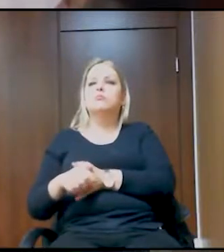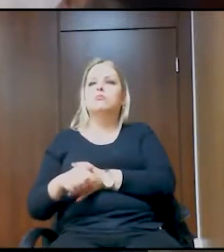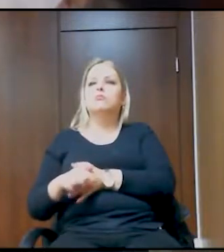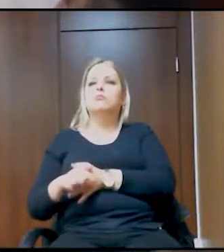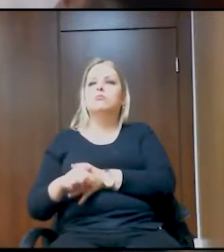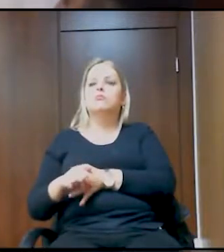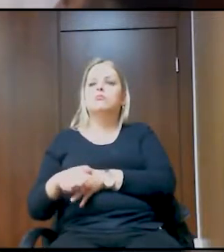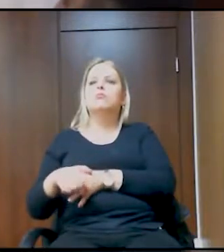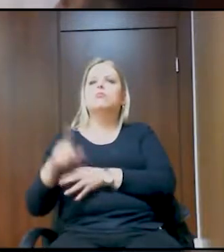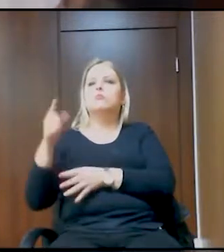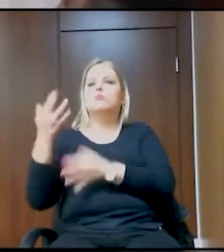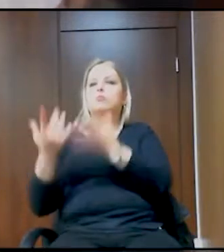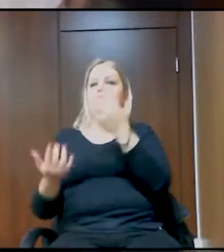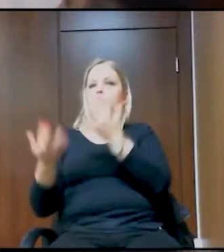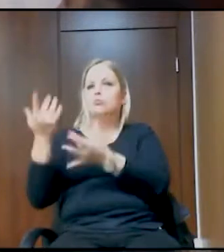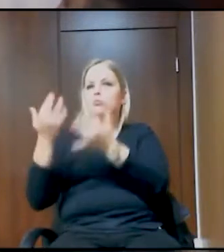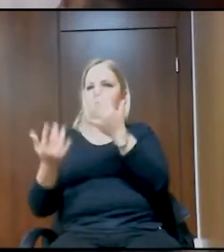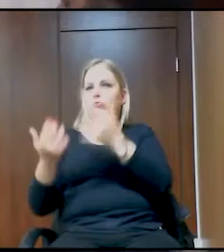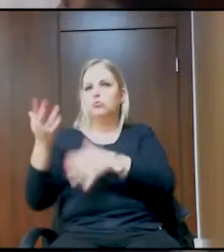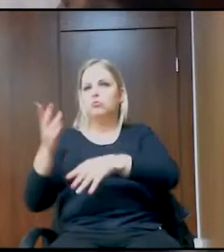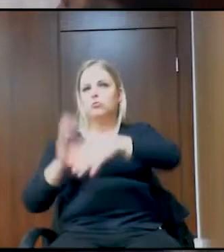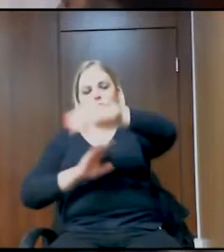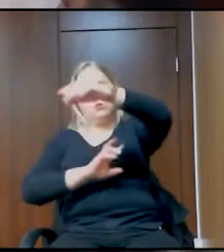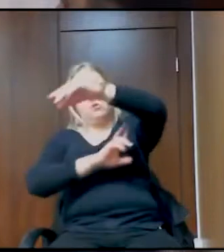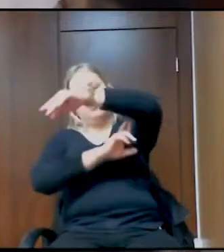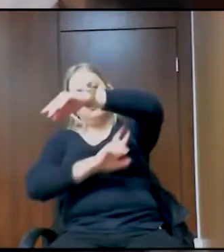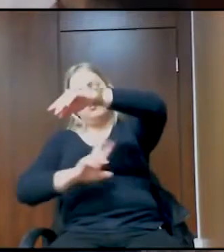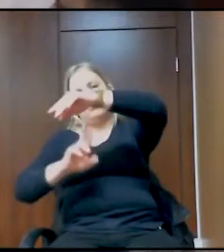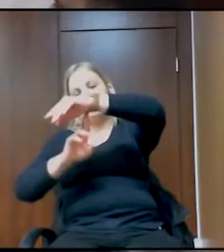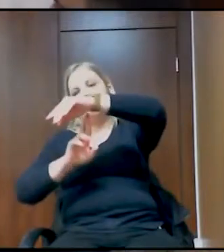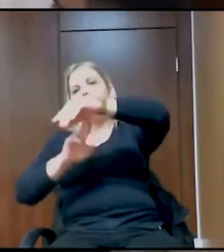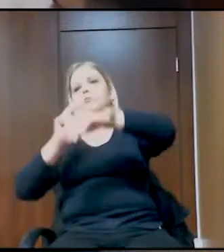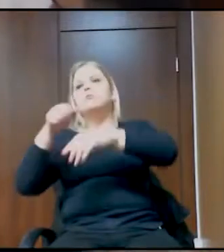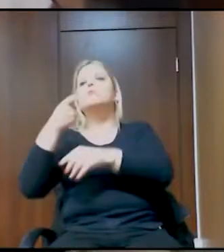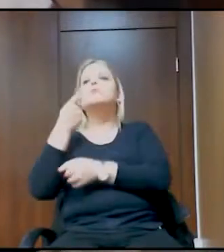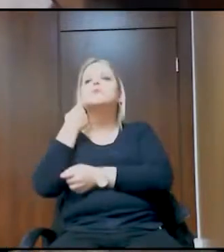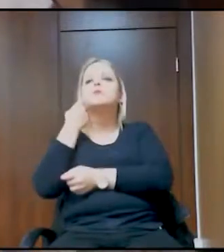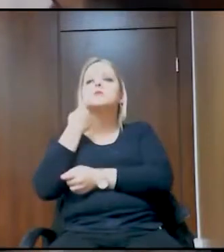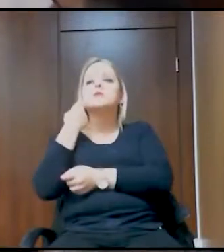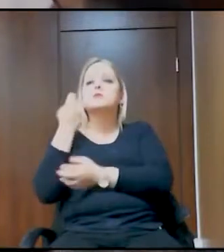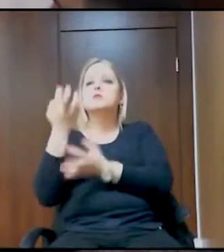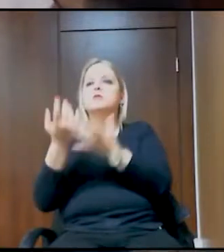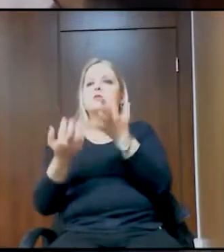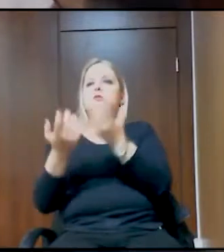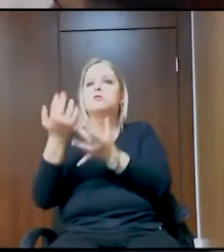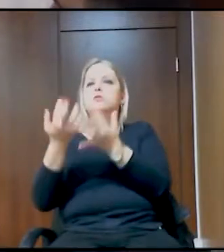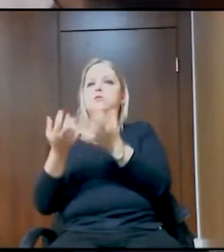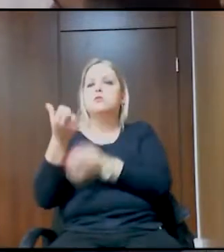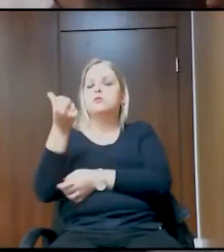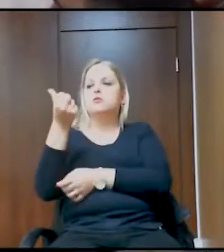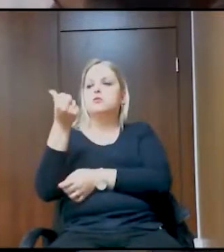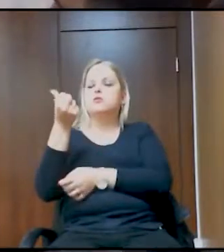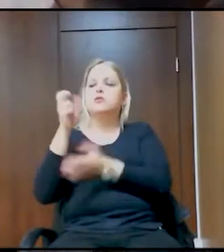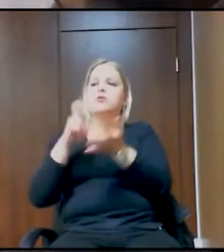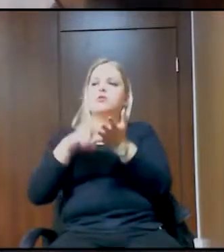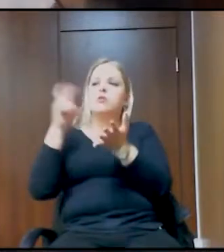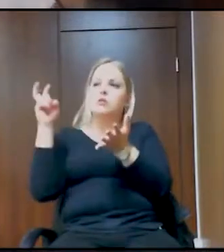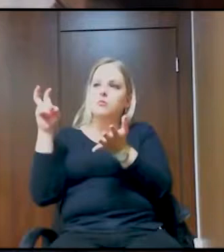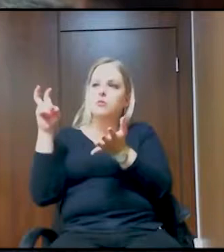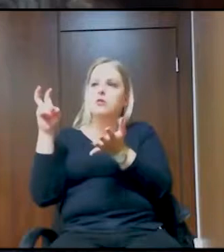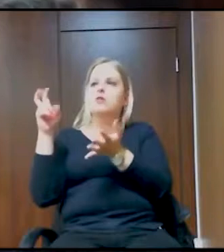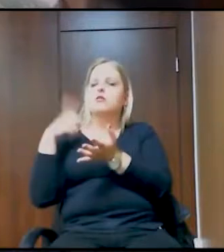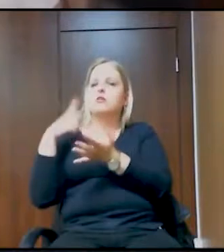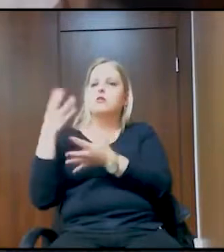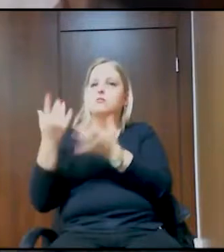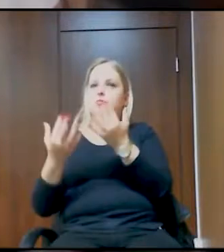essa favela que pegou fogo embaixo da ponte de Jaguaré, agora na sexta-feira, pela manhã, às 6 horas da manhã mais ou menos, aconteceu um